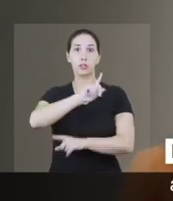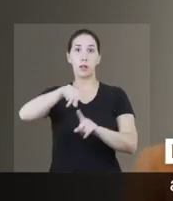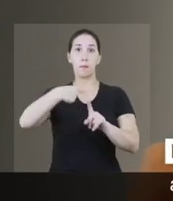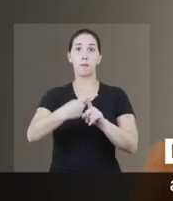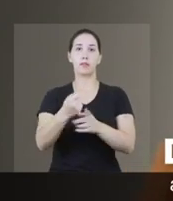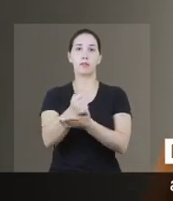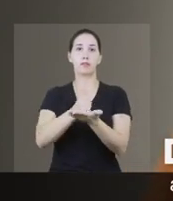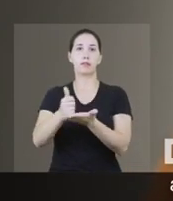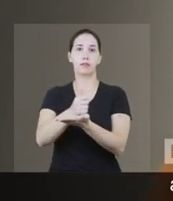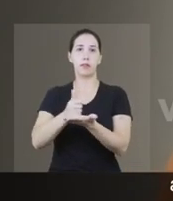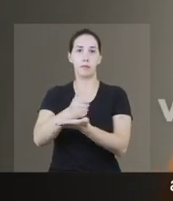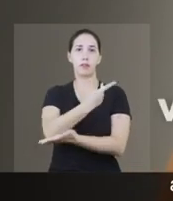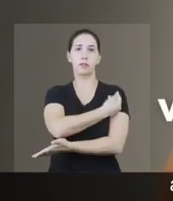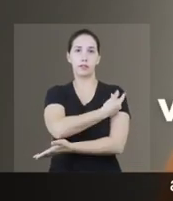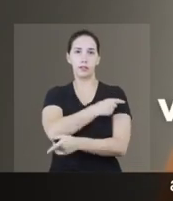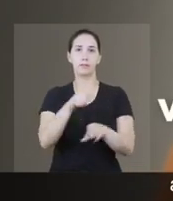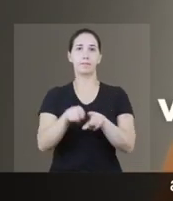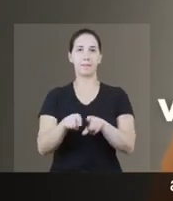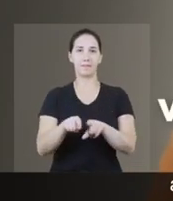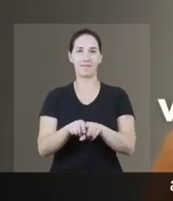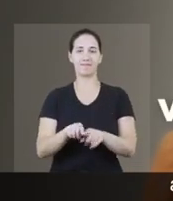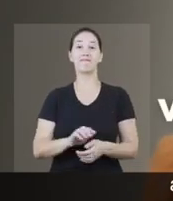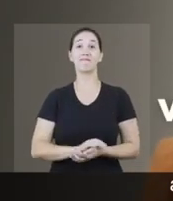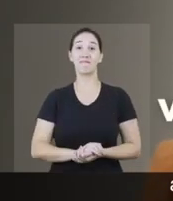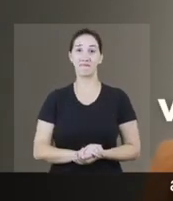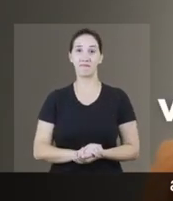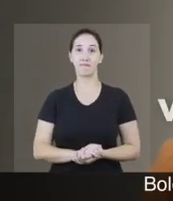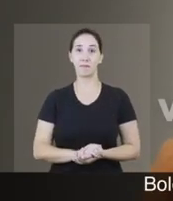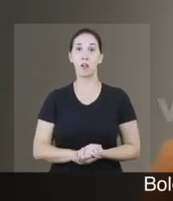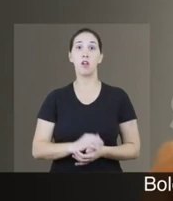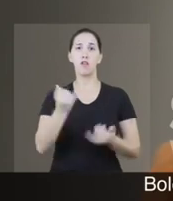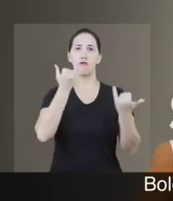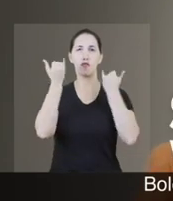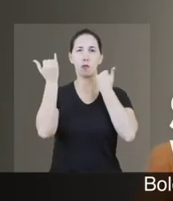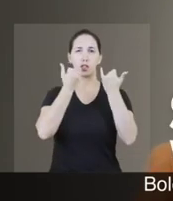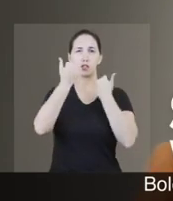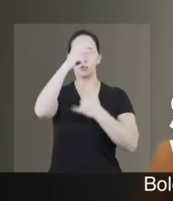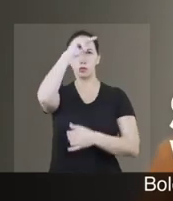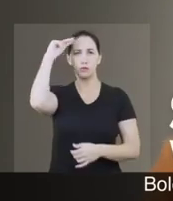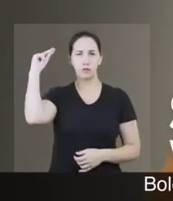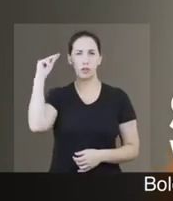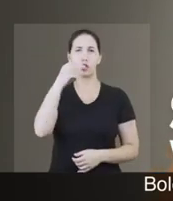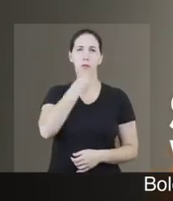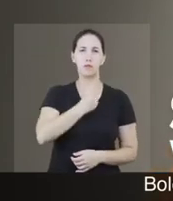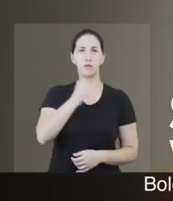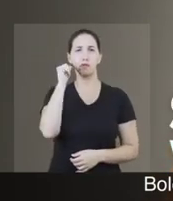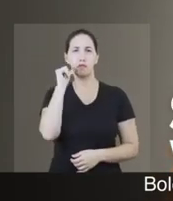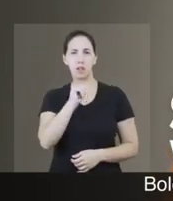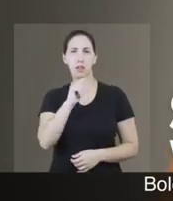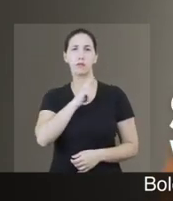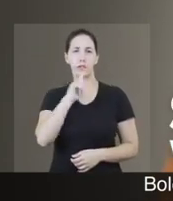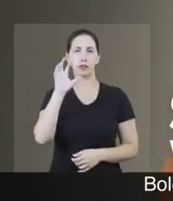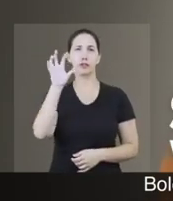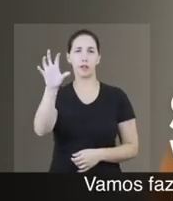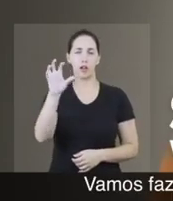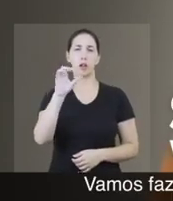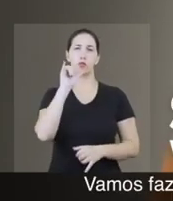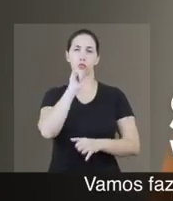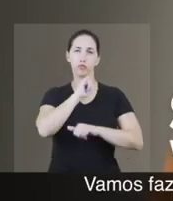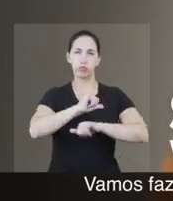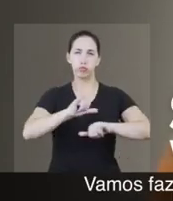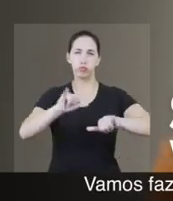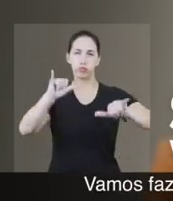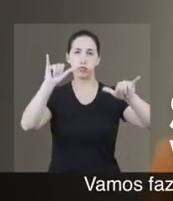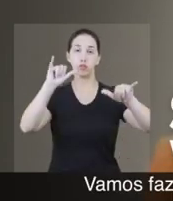farmácias para ajudar os postos de saúde na vacinação contra gripe boletins diários para todos os prefeitos e prefeitos do estado